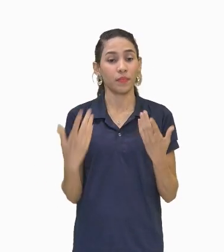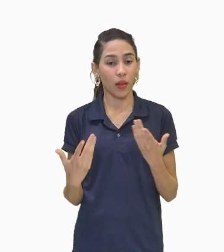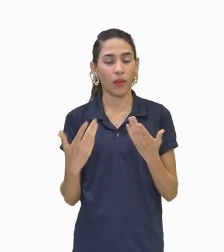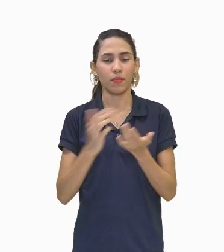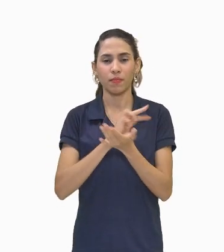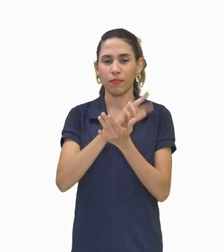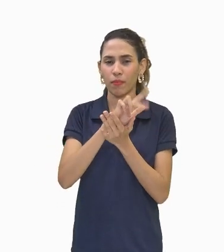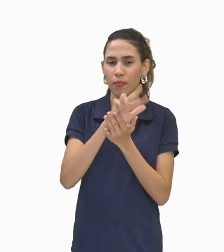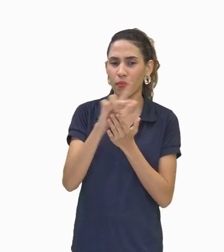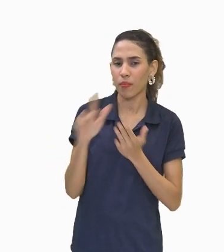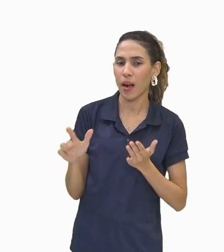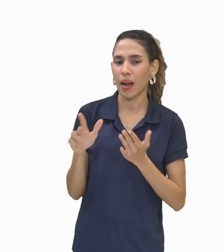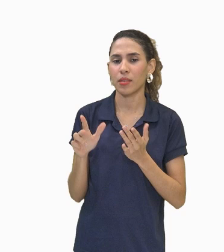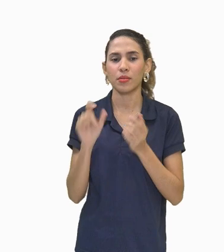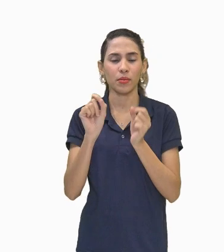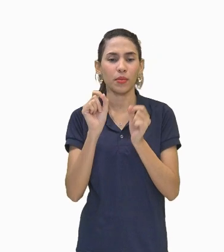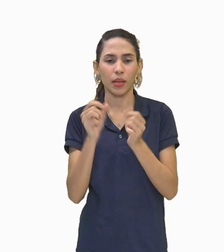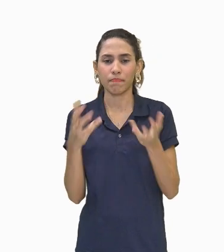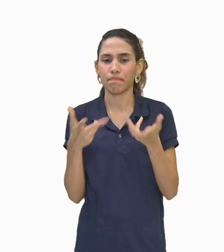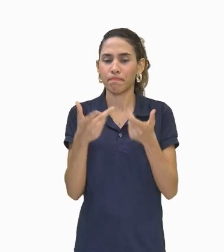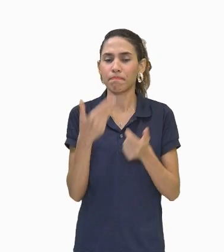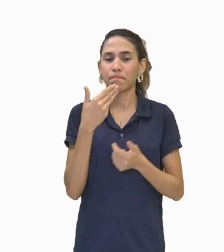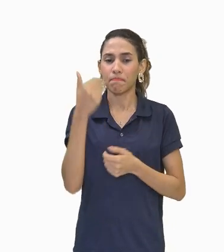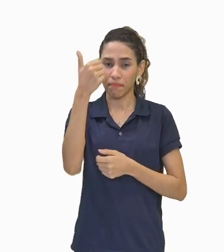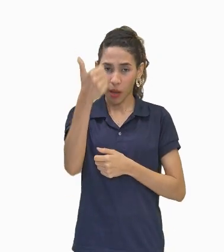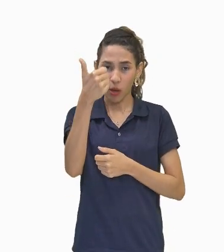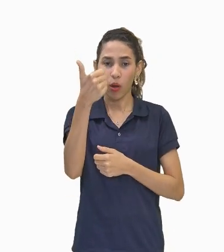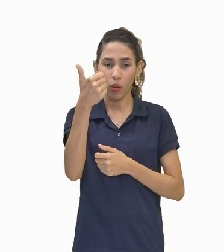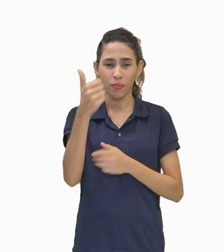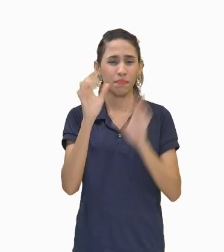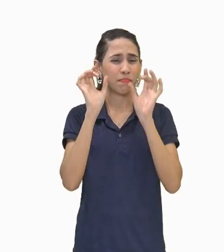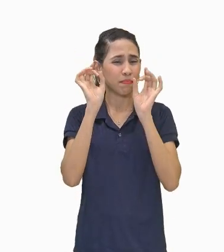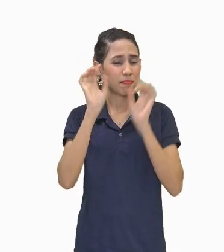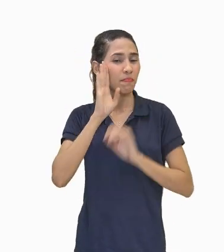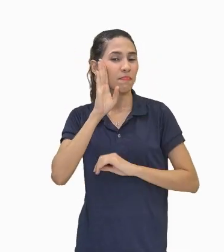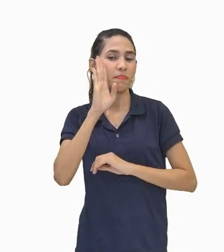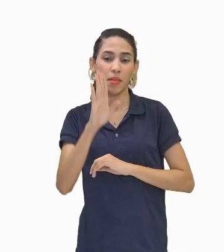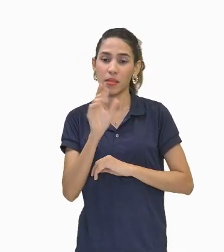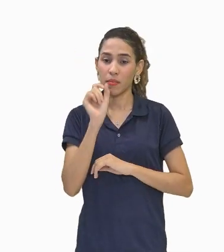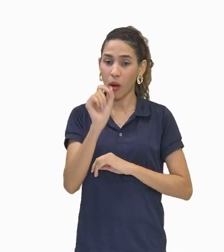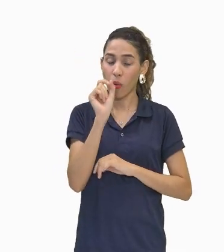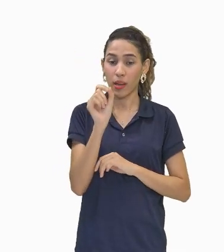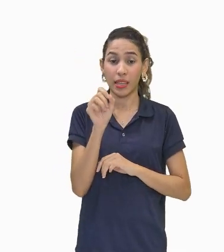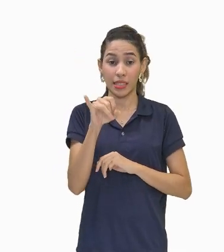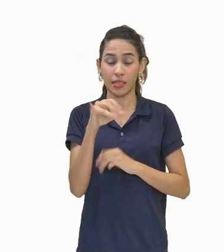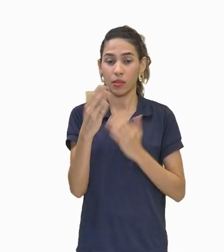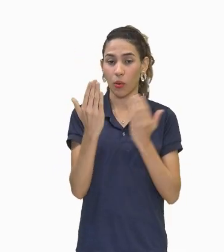em comparação com os circuitos em série. Aqui estão